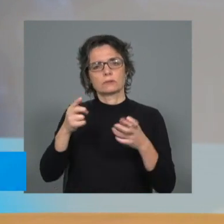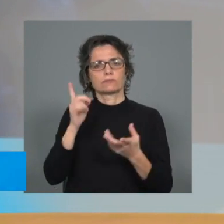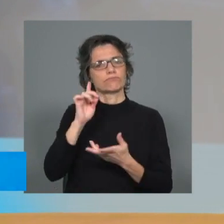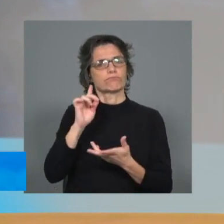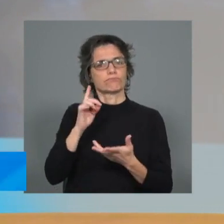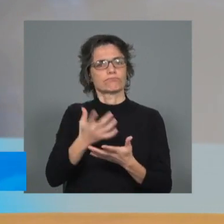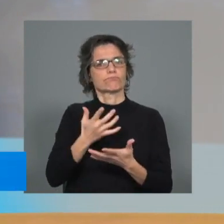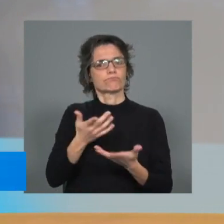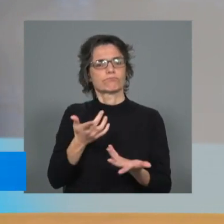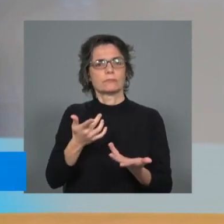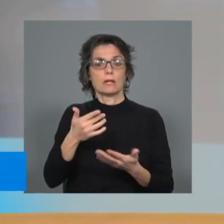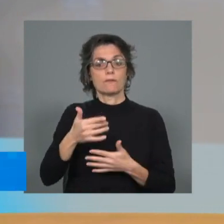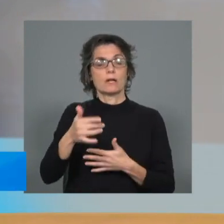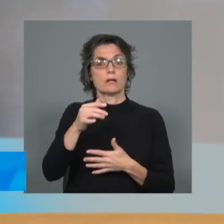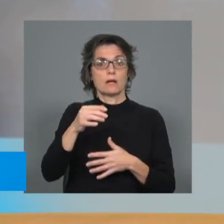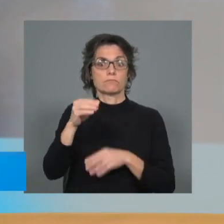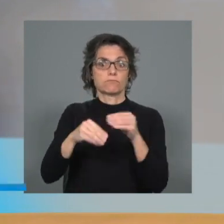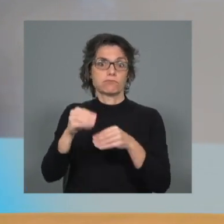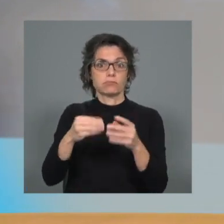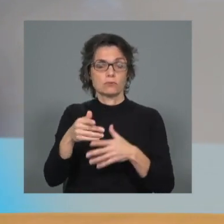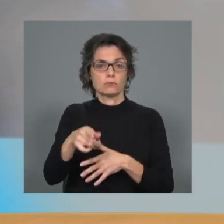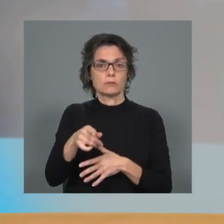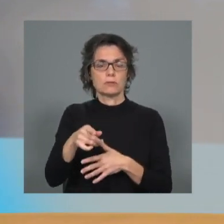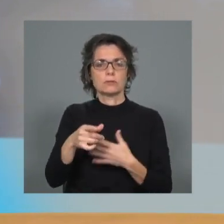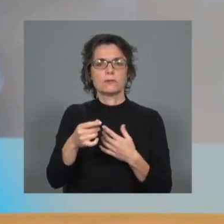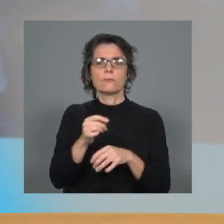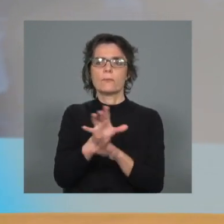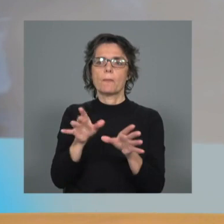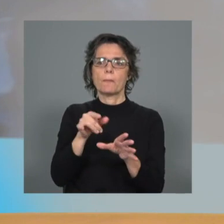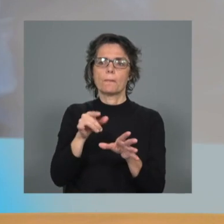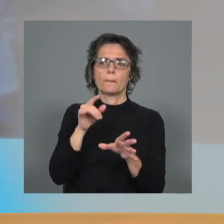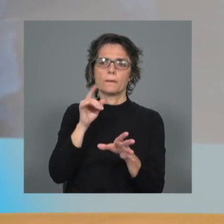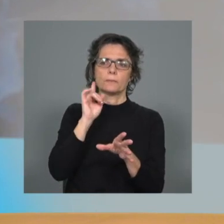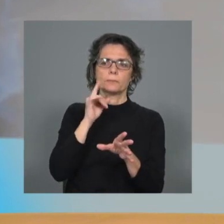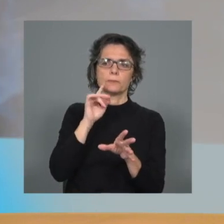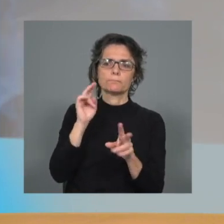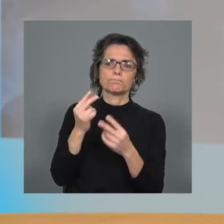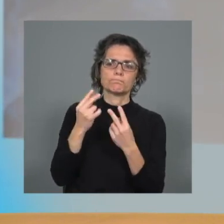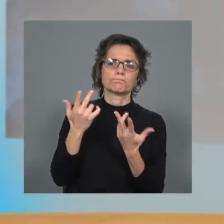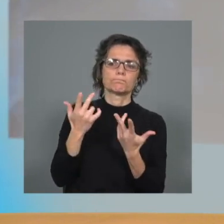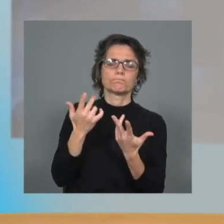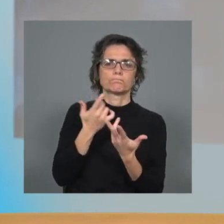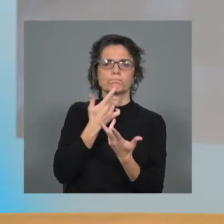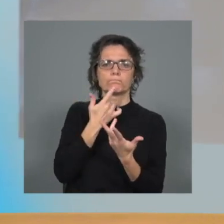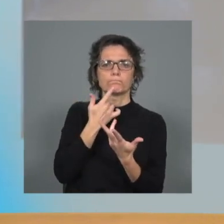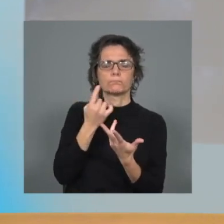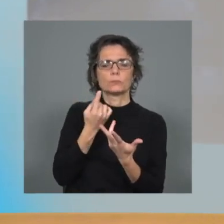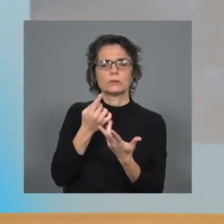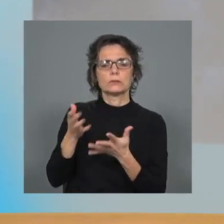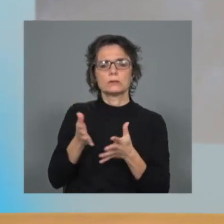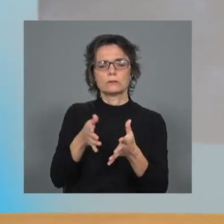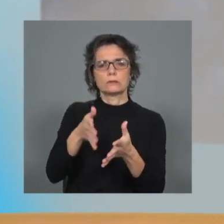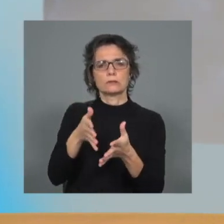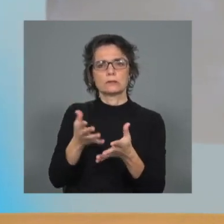as eleições legislativas à porta. É importante realmente refletirmos sobre este passo fundamental